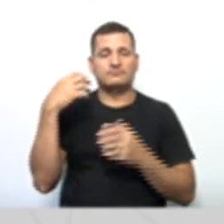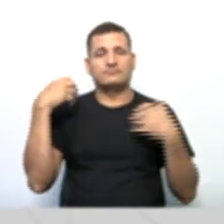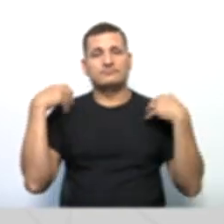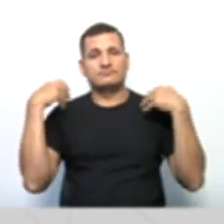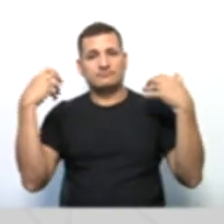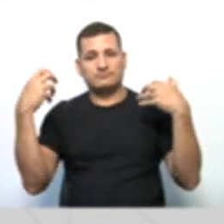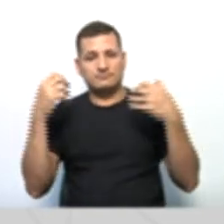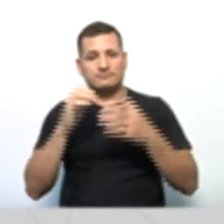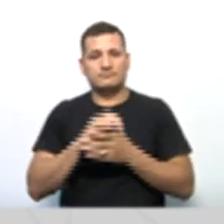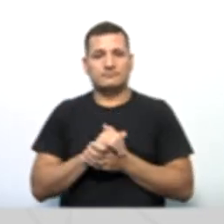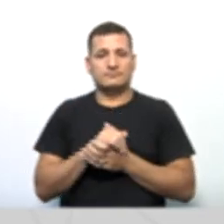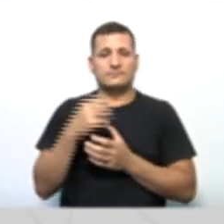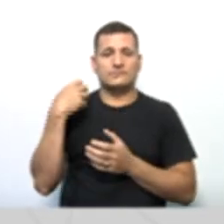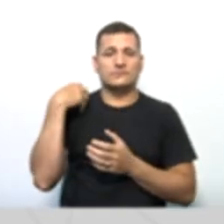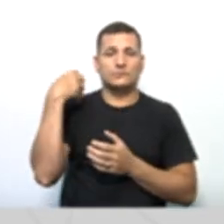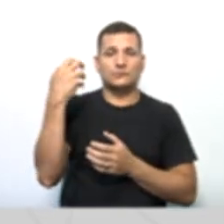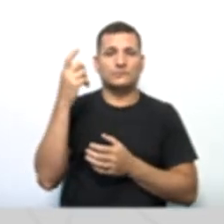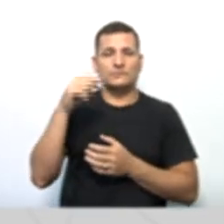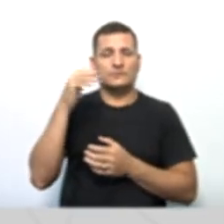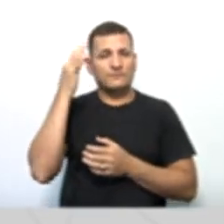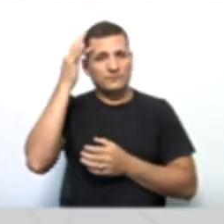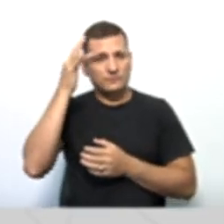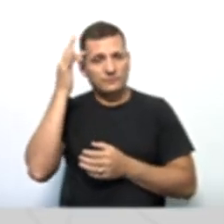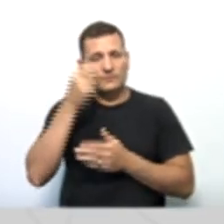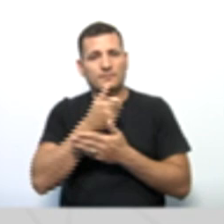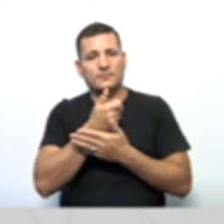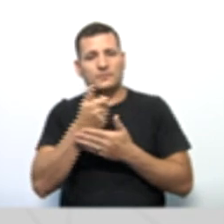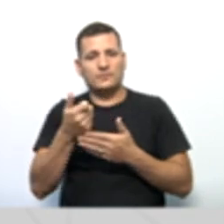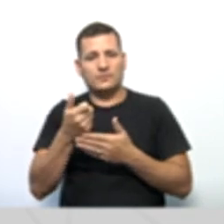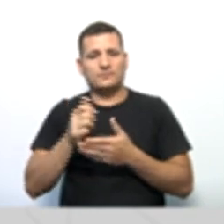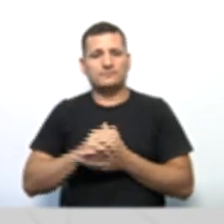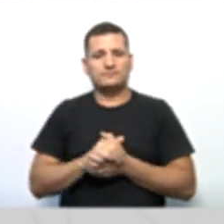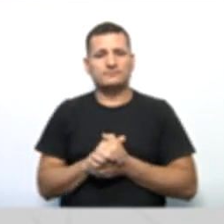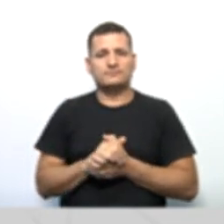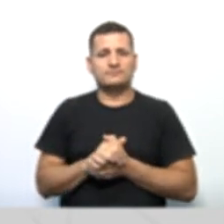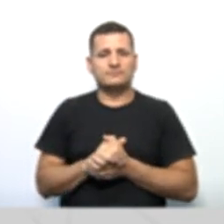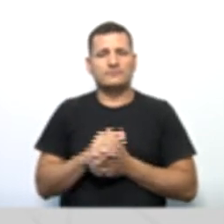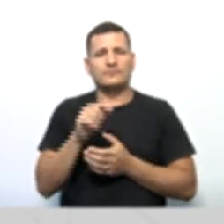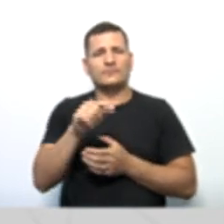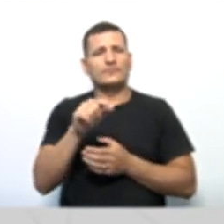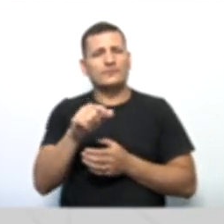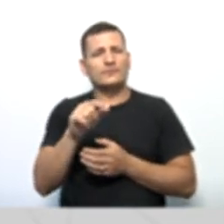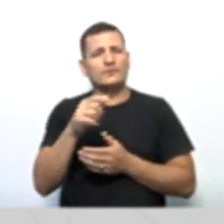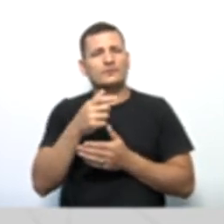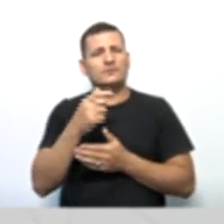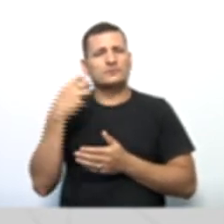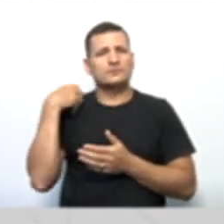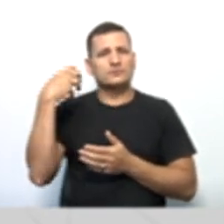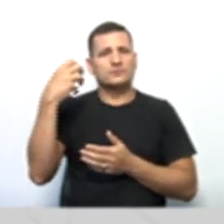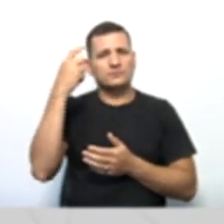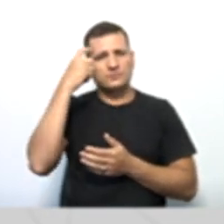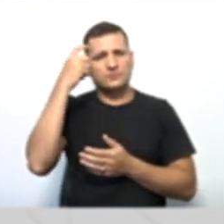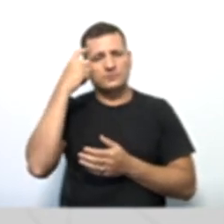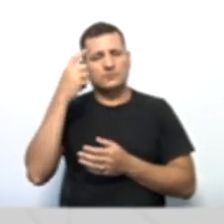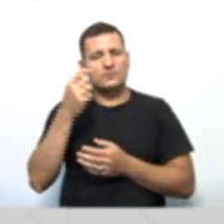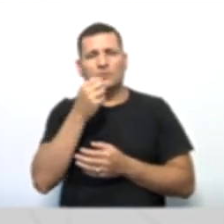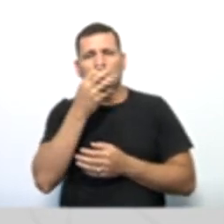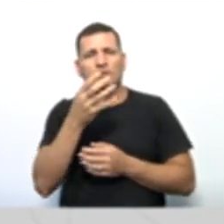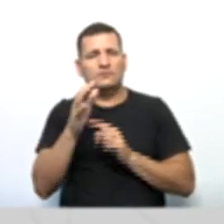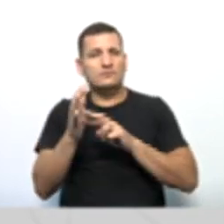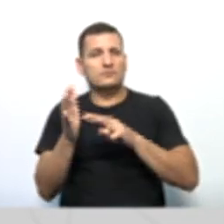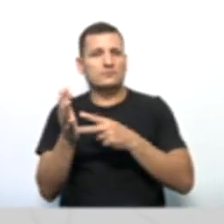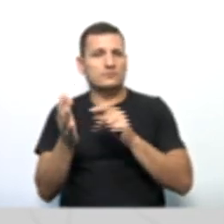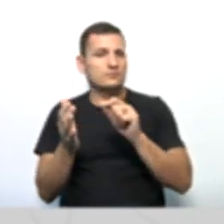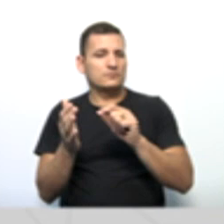Sócrates era o pai da filosofia moral, e o bem para Sócrates não é algo relativo ou subjetivo, no sentido de